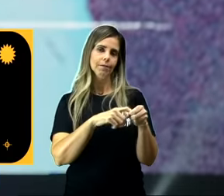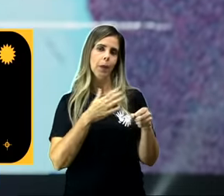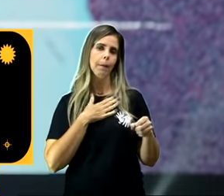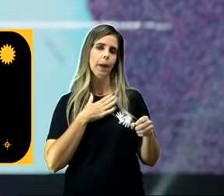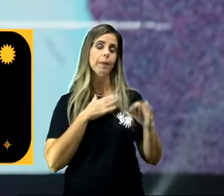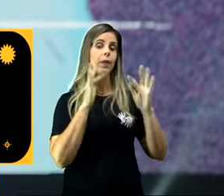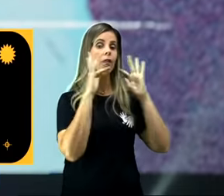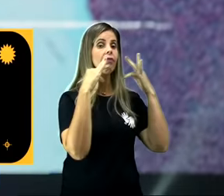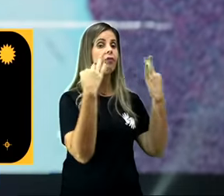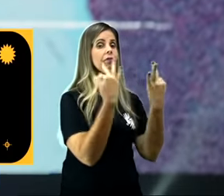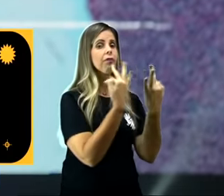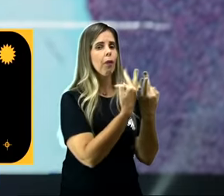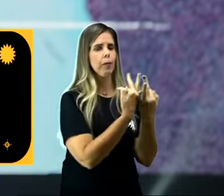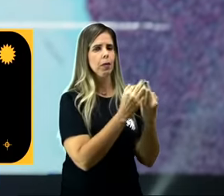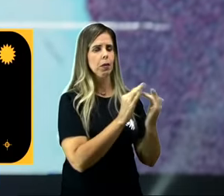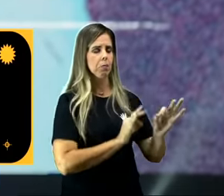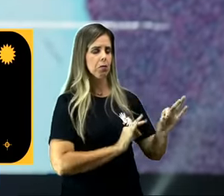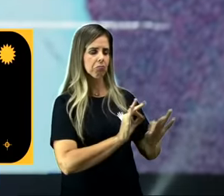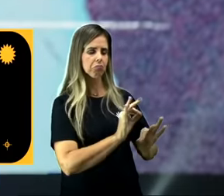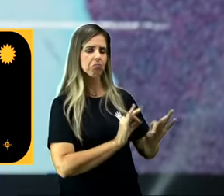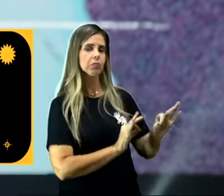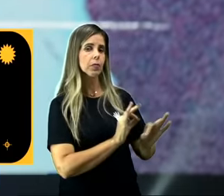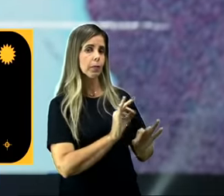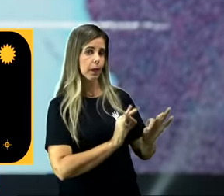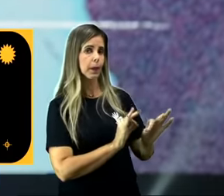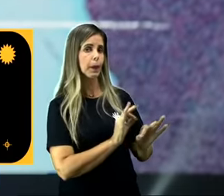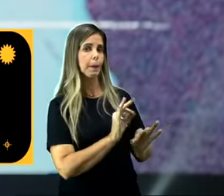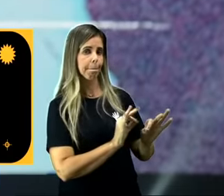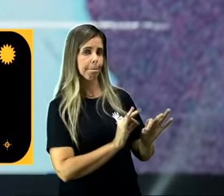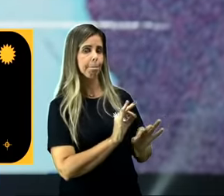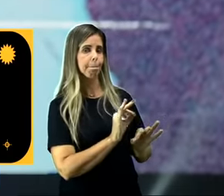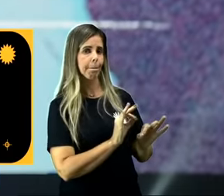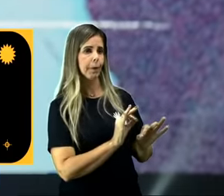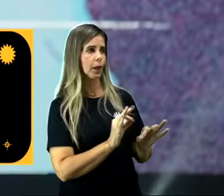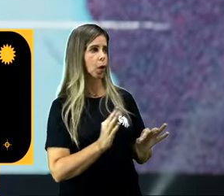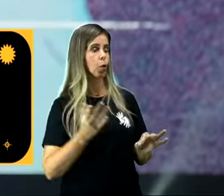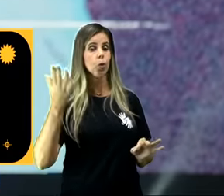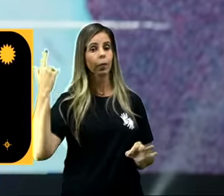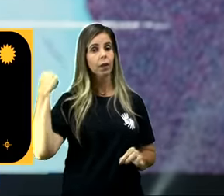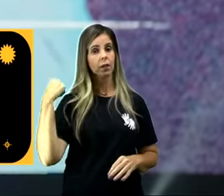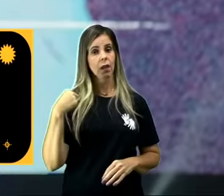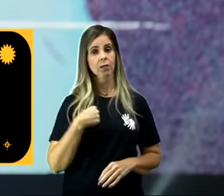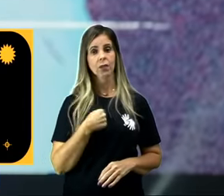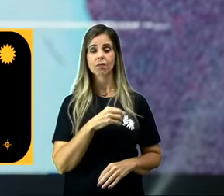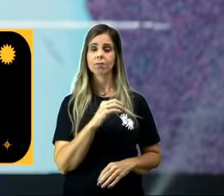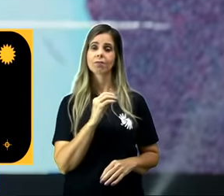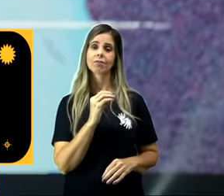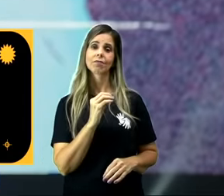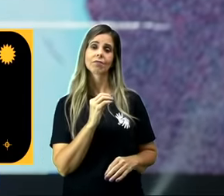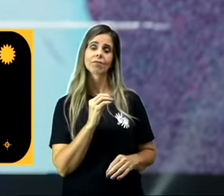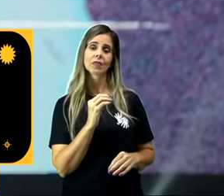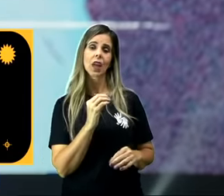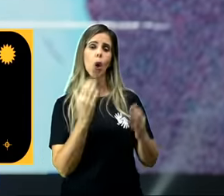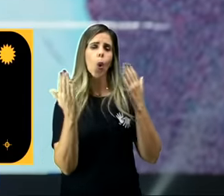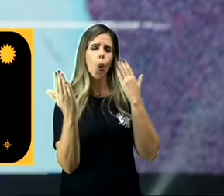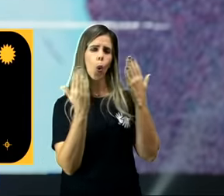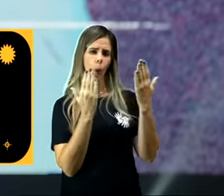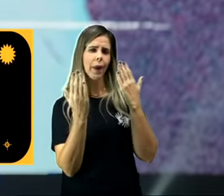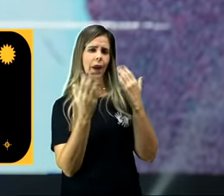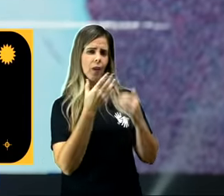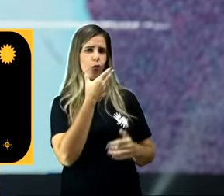E por causa do posicionamento de um ex-endemoniado de Gadara. Quem está ouvindo o que eu estou pregando aqui? Eu não era tão endemoniado,